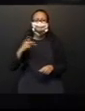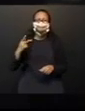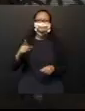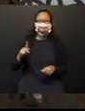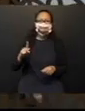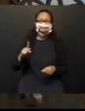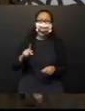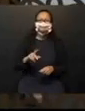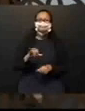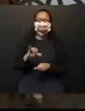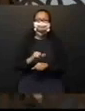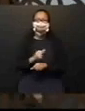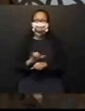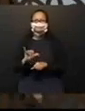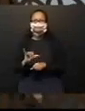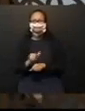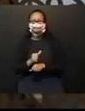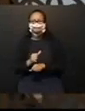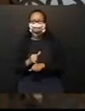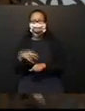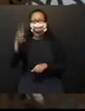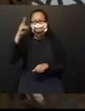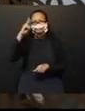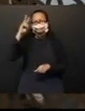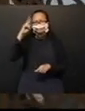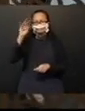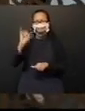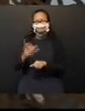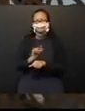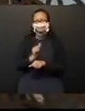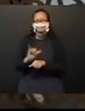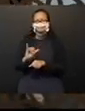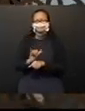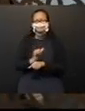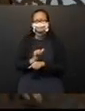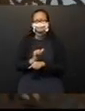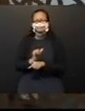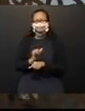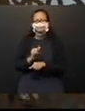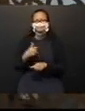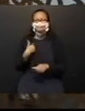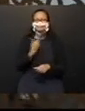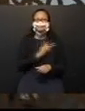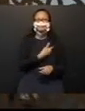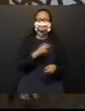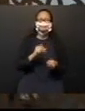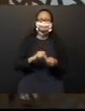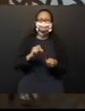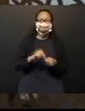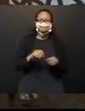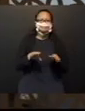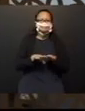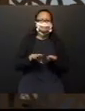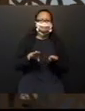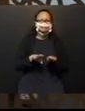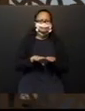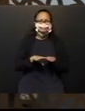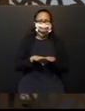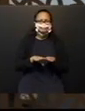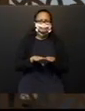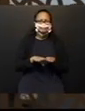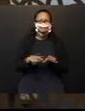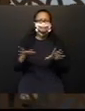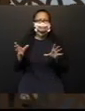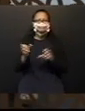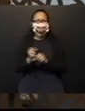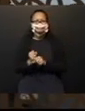caminho. Então, está relembrando isso, a estratégia, né? A gente realizou também cálculo com estimativa.